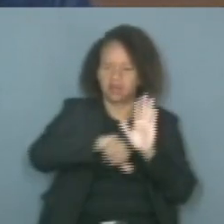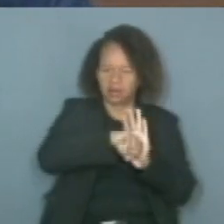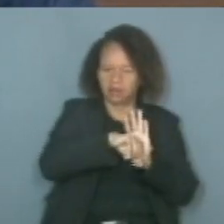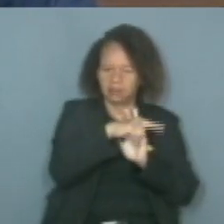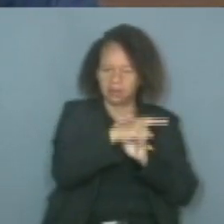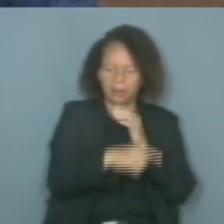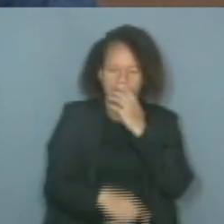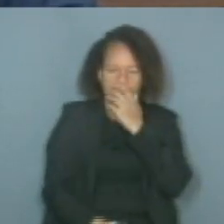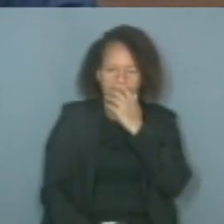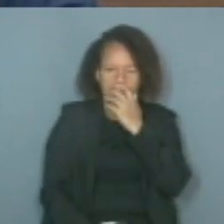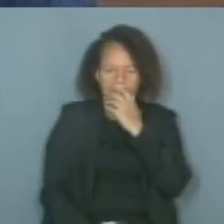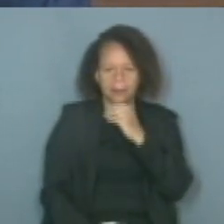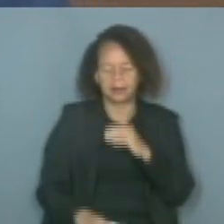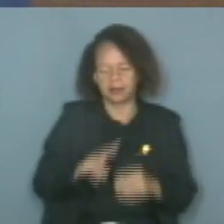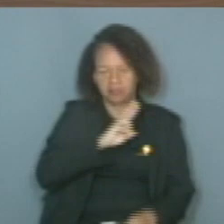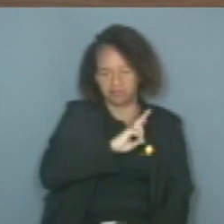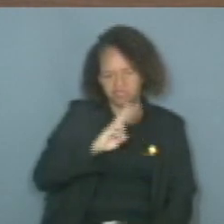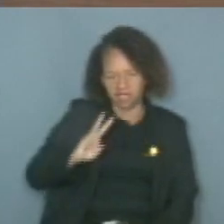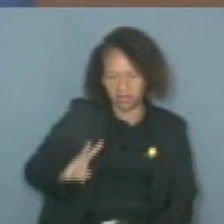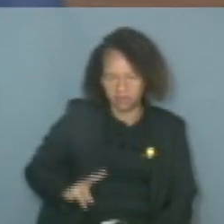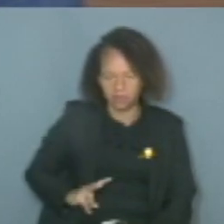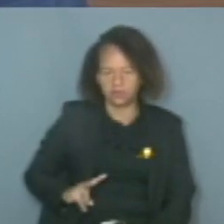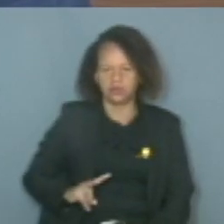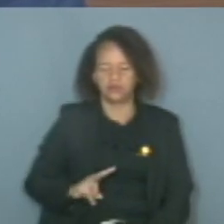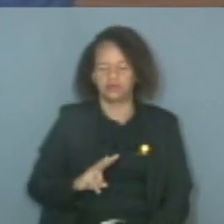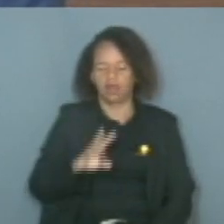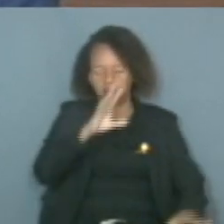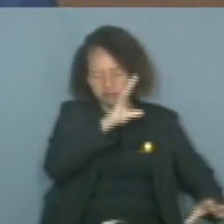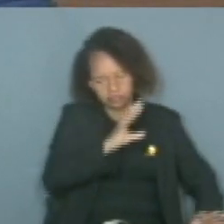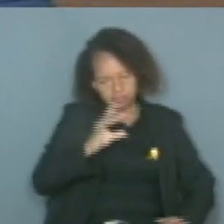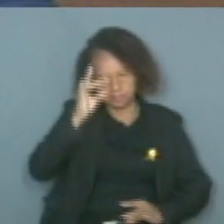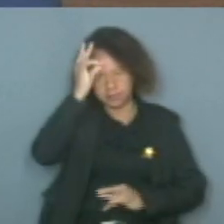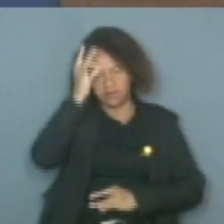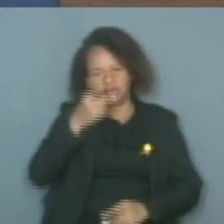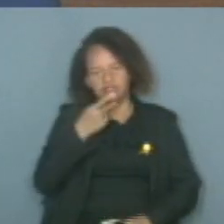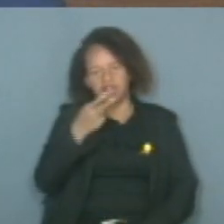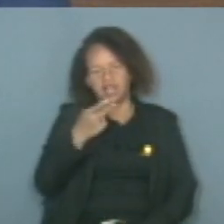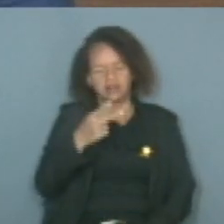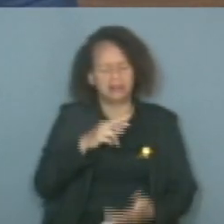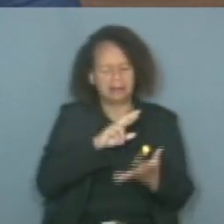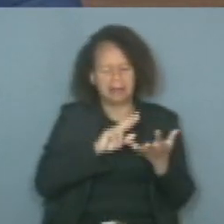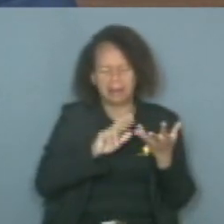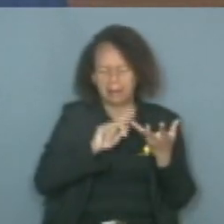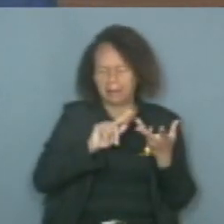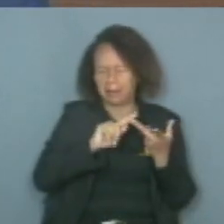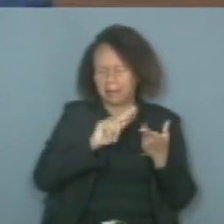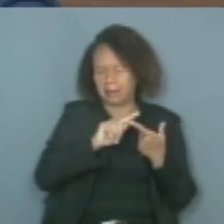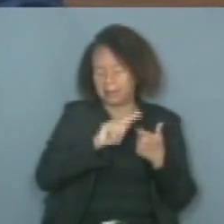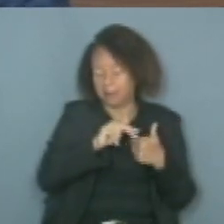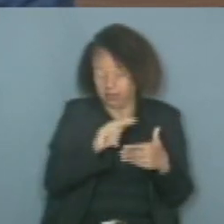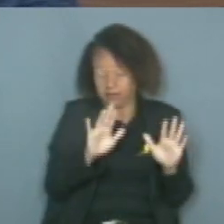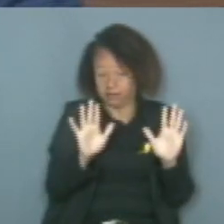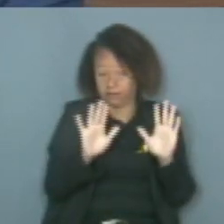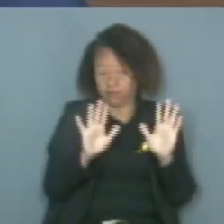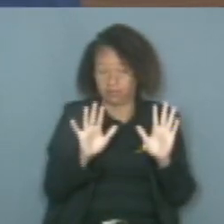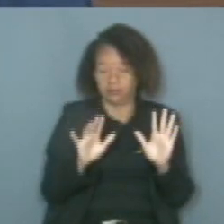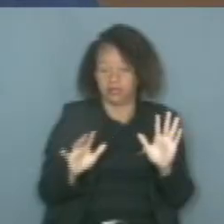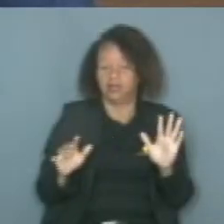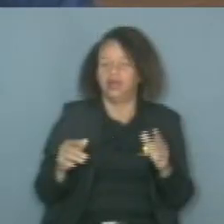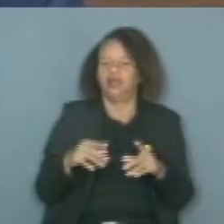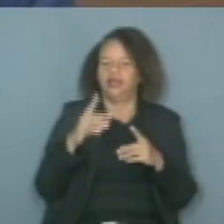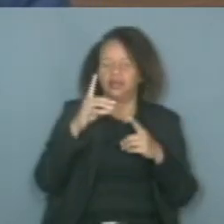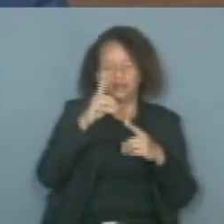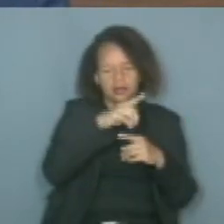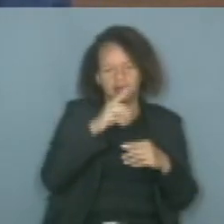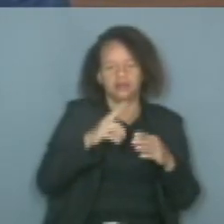criminoso que a vereadora aparteou e chamou ele de tantos os nomes, tantos adjetivos. Está